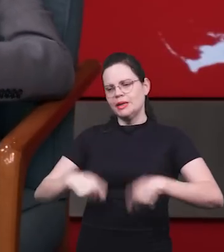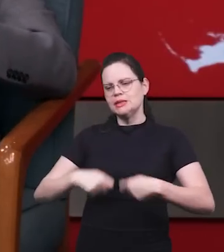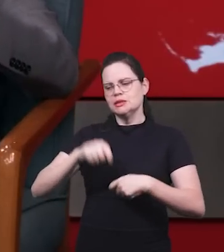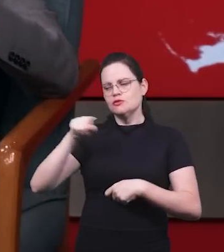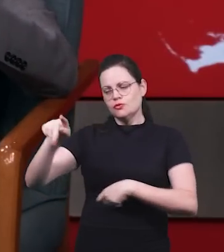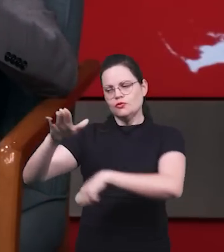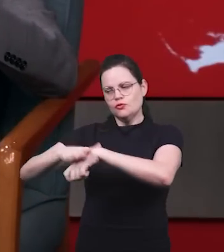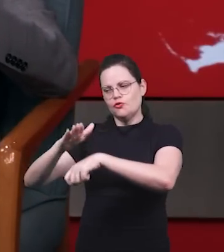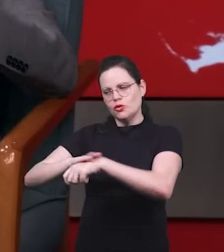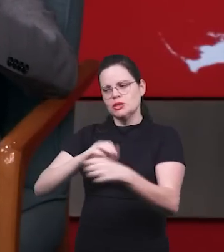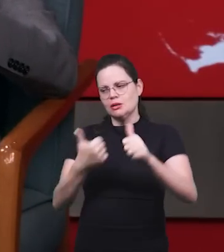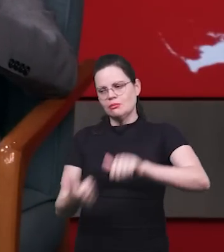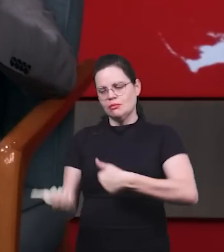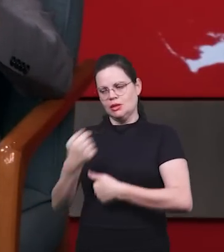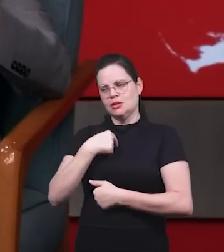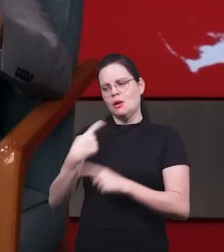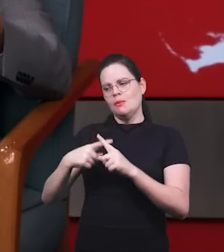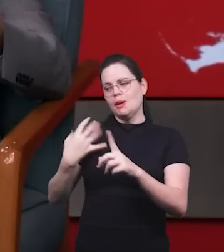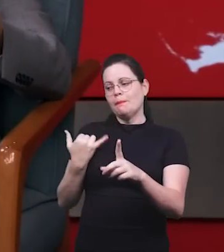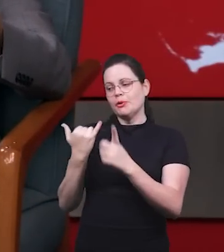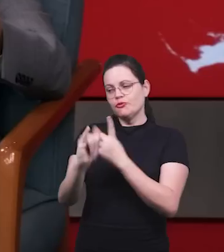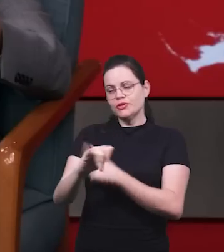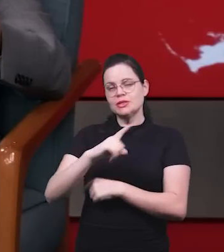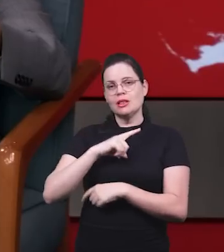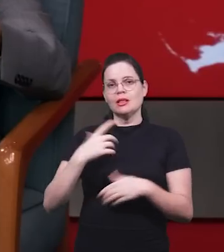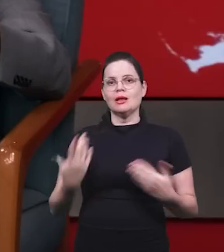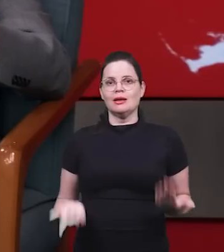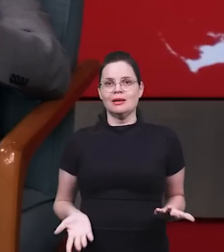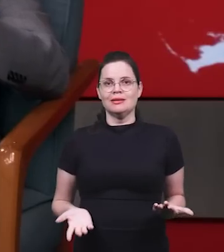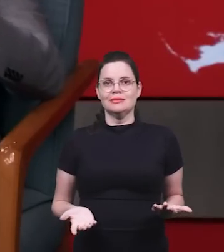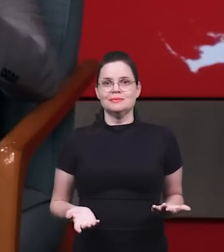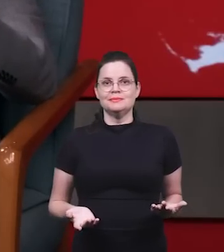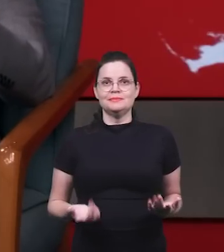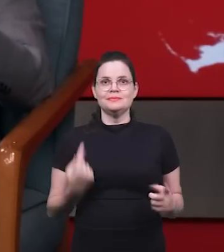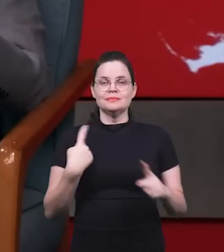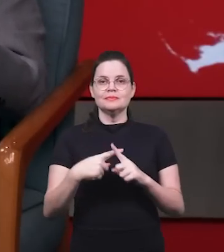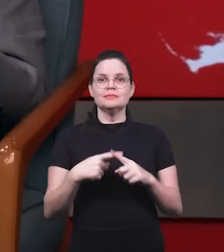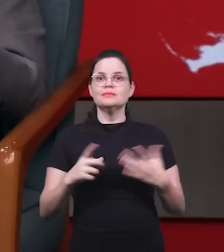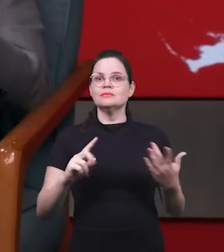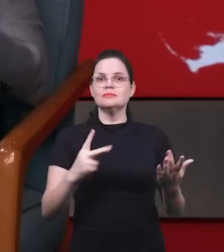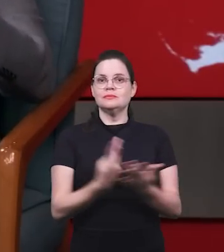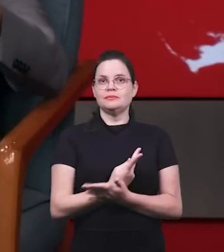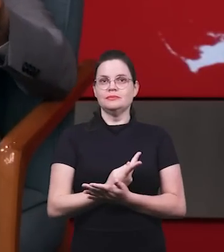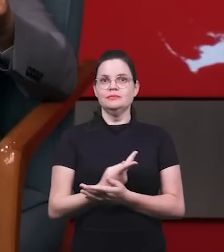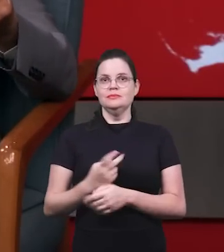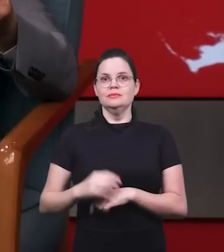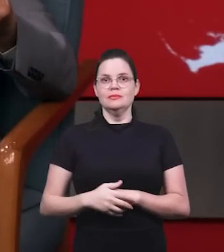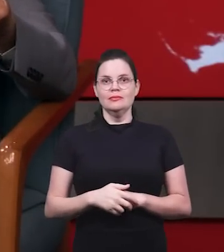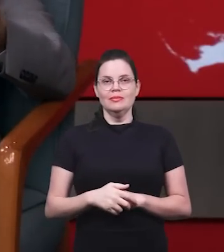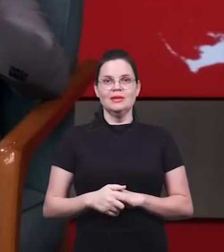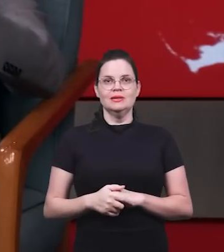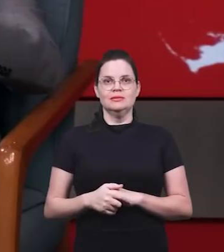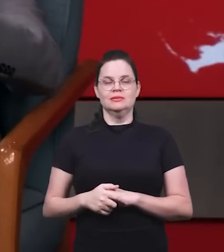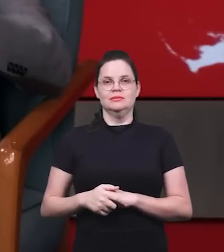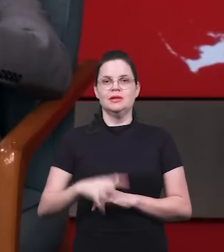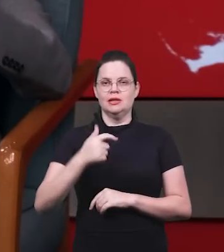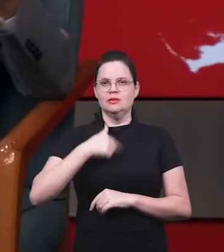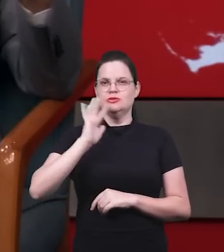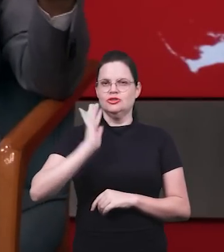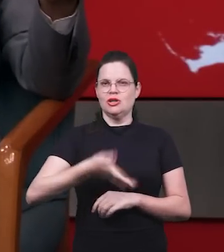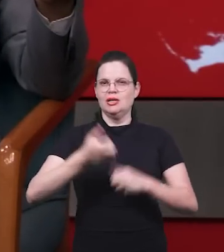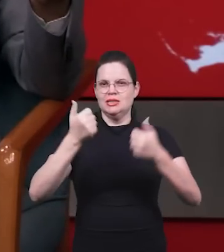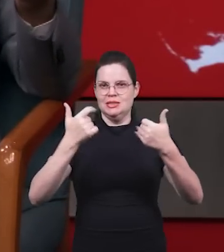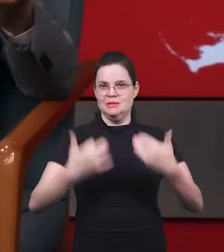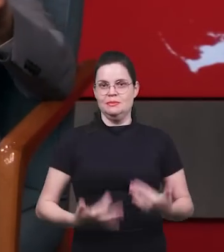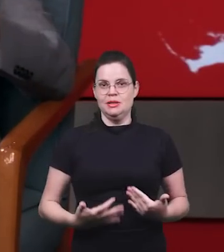profetizado? Porque Jesus ali, quando ele é batizado por João, ele está mostrando que ele é tipo da igreja, né? Do mesmo, já falei